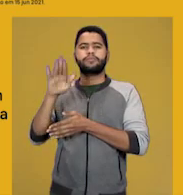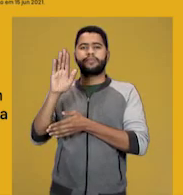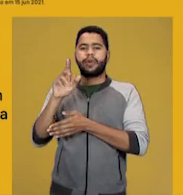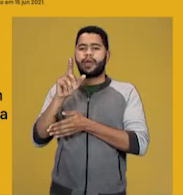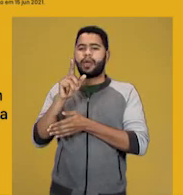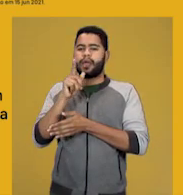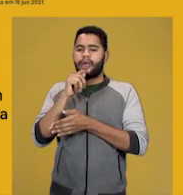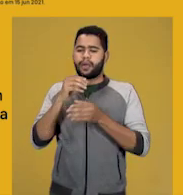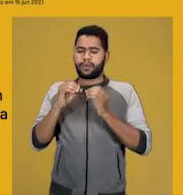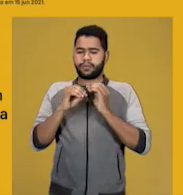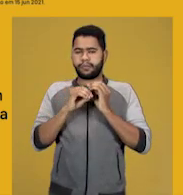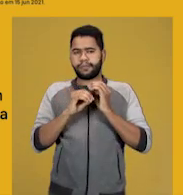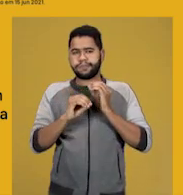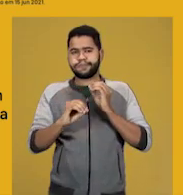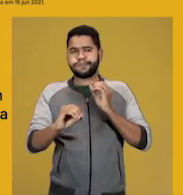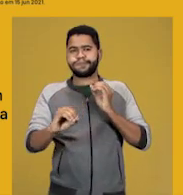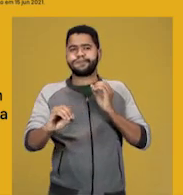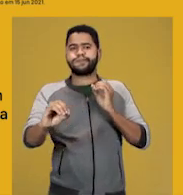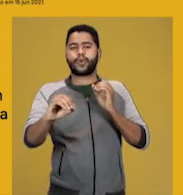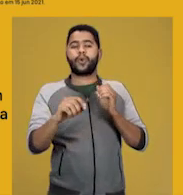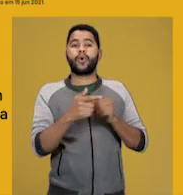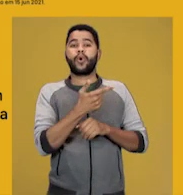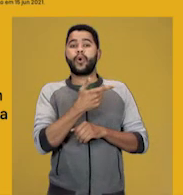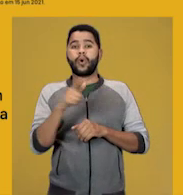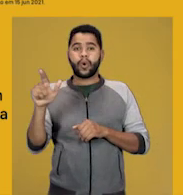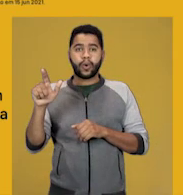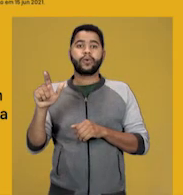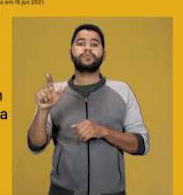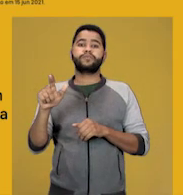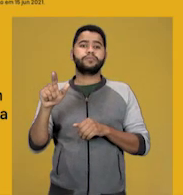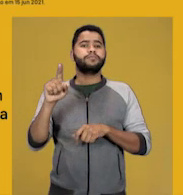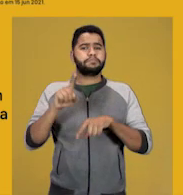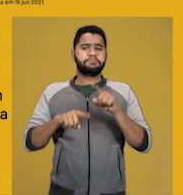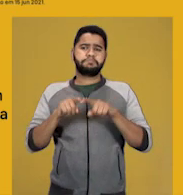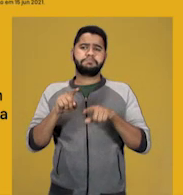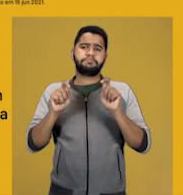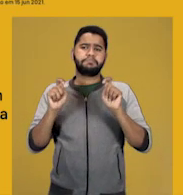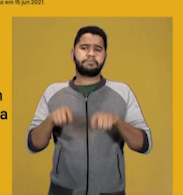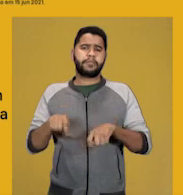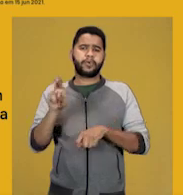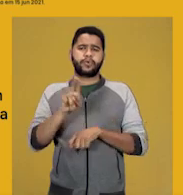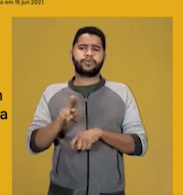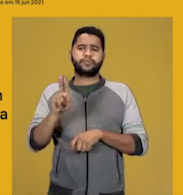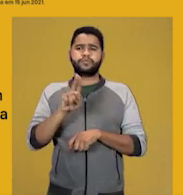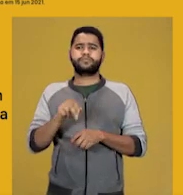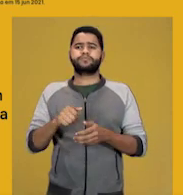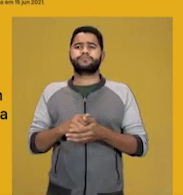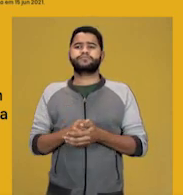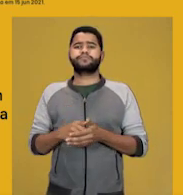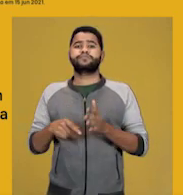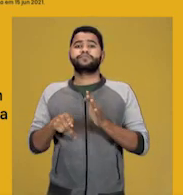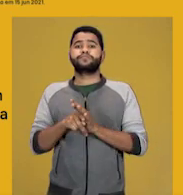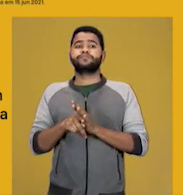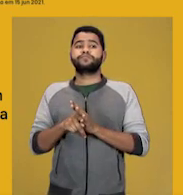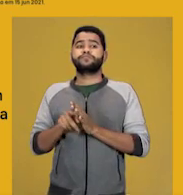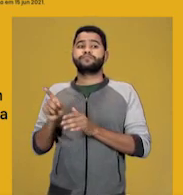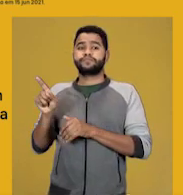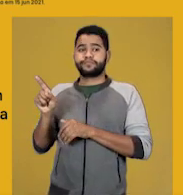água nos coletores solares. Outros materiais também poderiam ser empregados. A tabela a